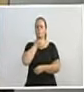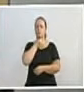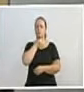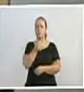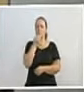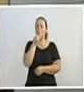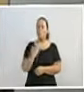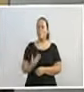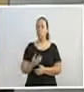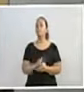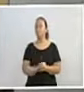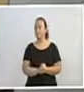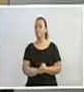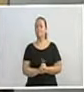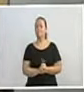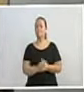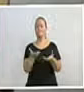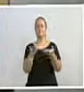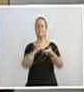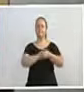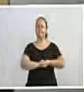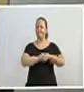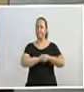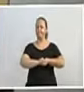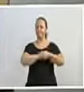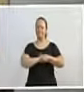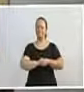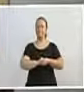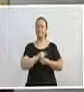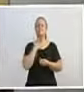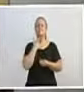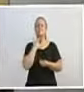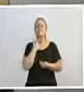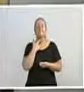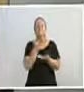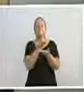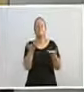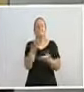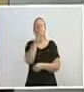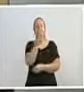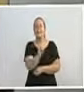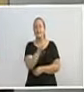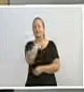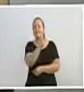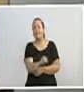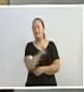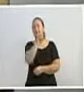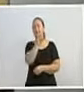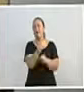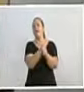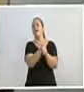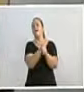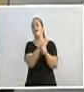universidade, e quero aqui dar meus parabéns e desejar que ele fique mais 30 e mais 30 anos no jornalismo da